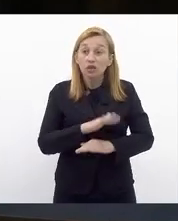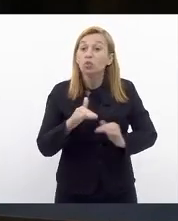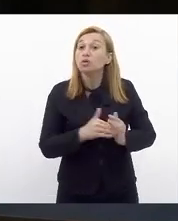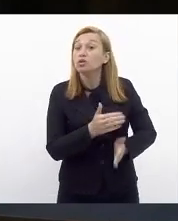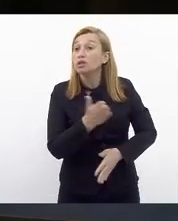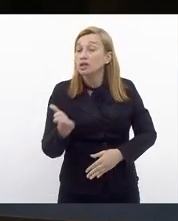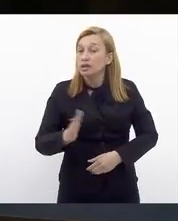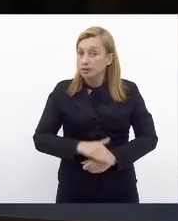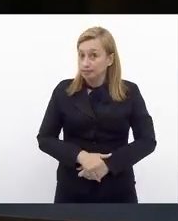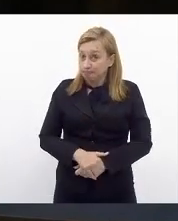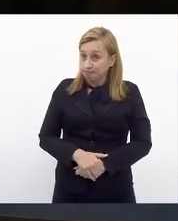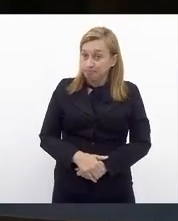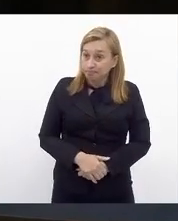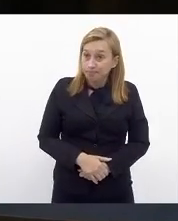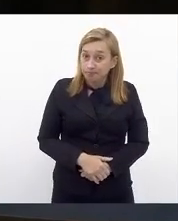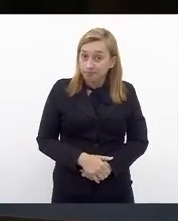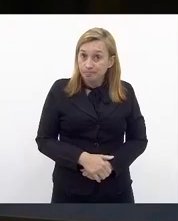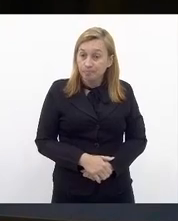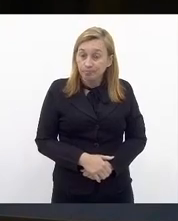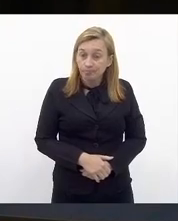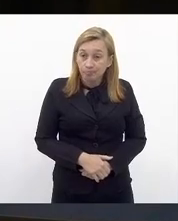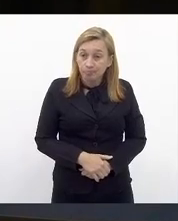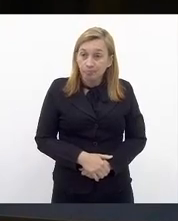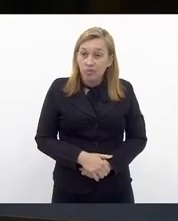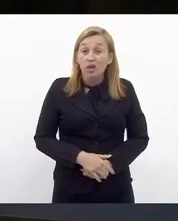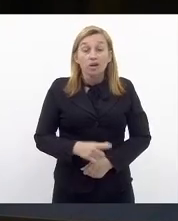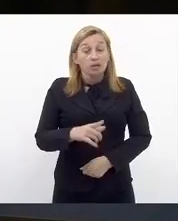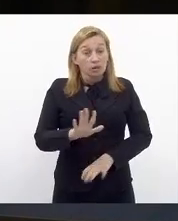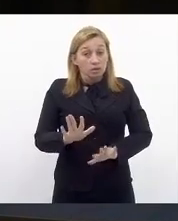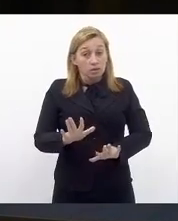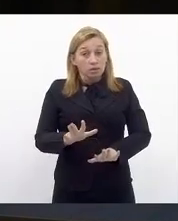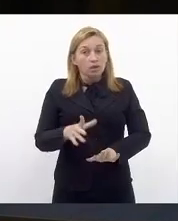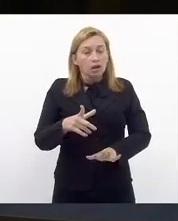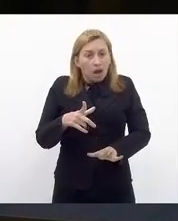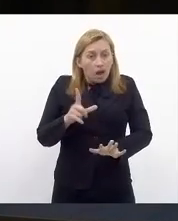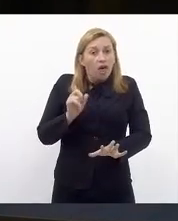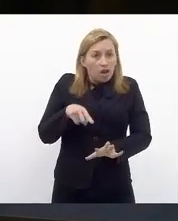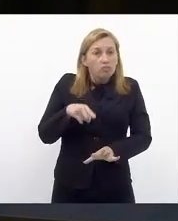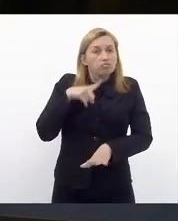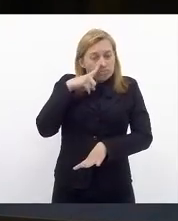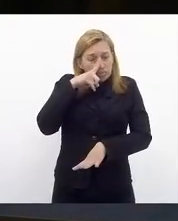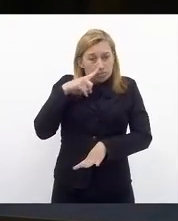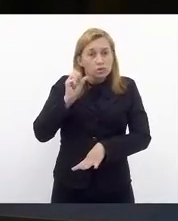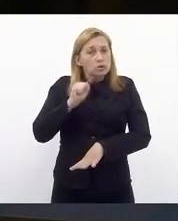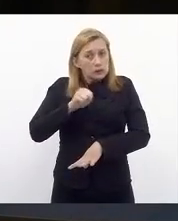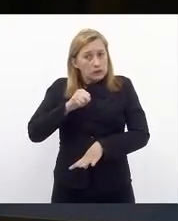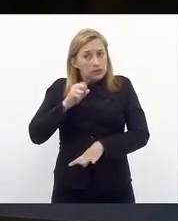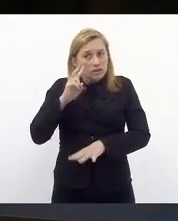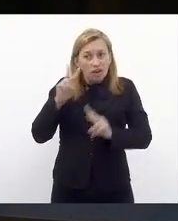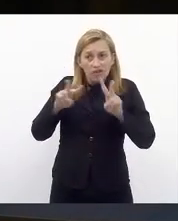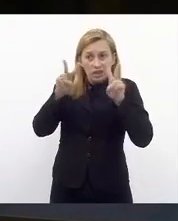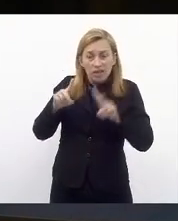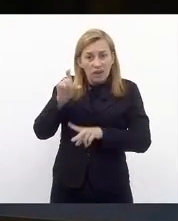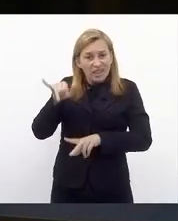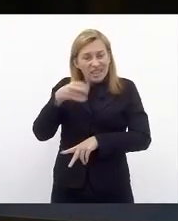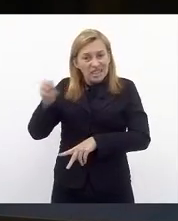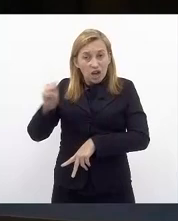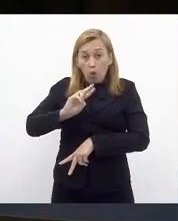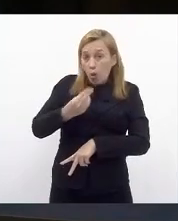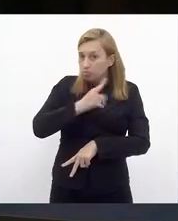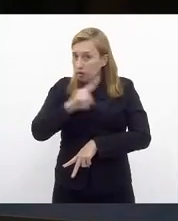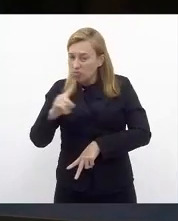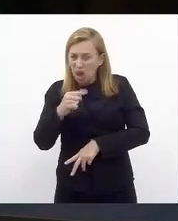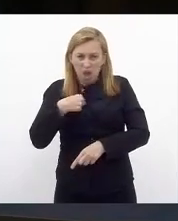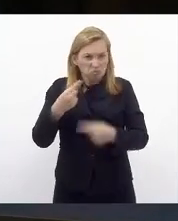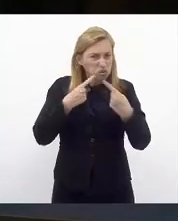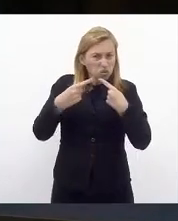todos aqui é que a existe esse é um risco do ponto de vista de adesão ou não eu não